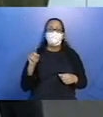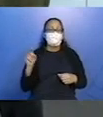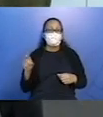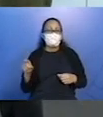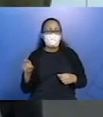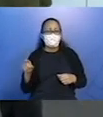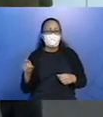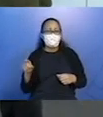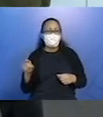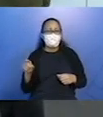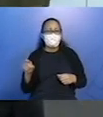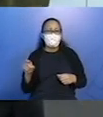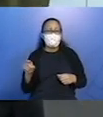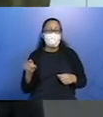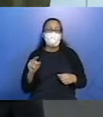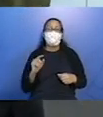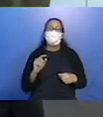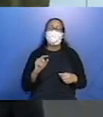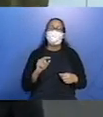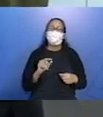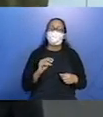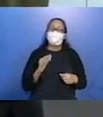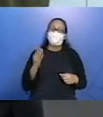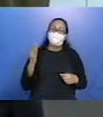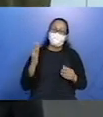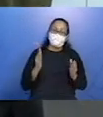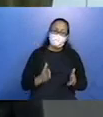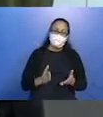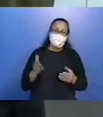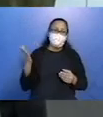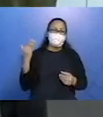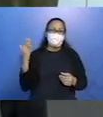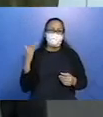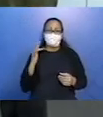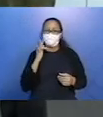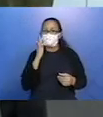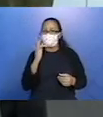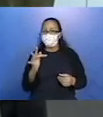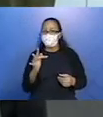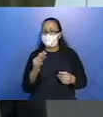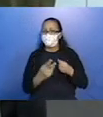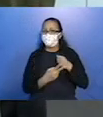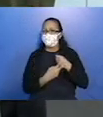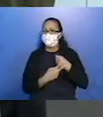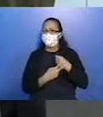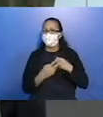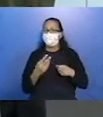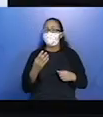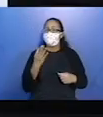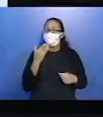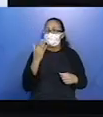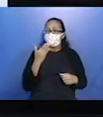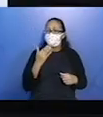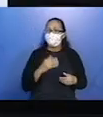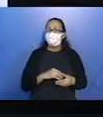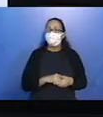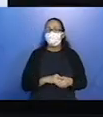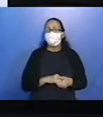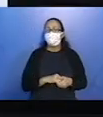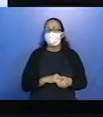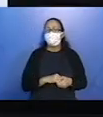no passado, ele no futuro, em relação ao verbo comer. Vamos lá? Vamos tentar